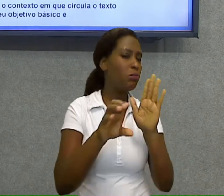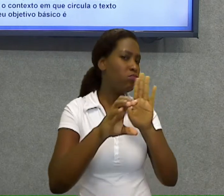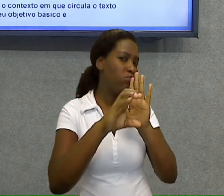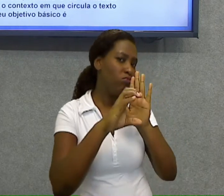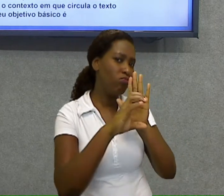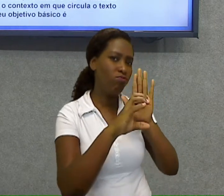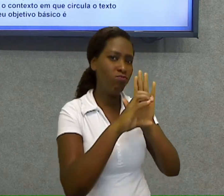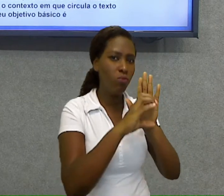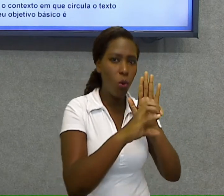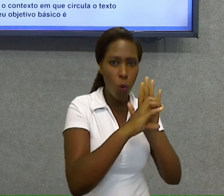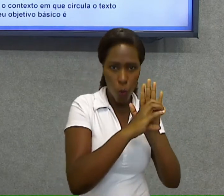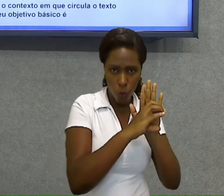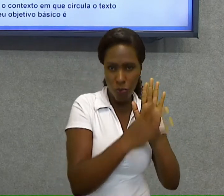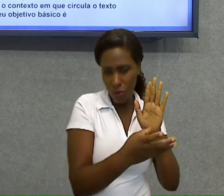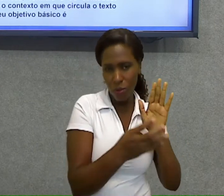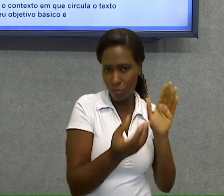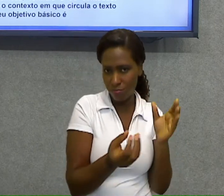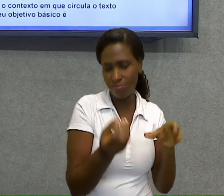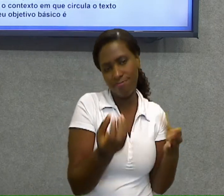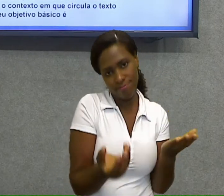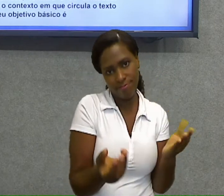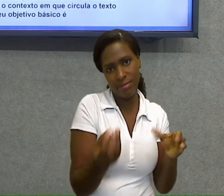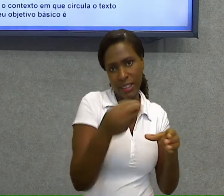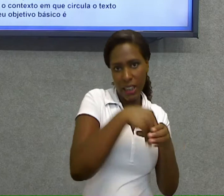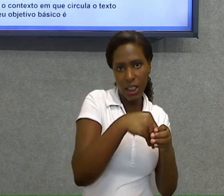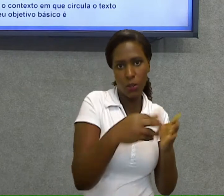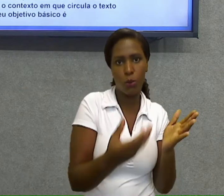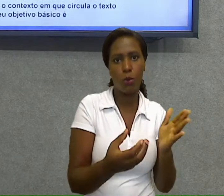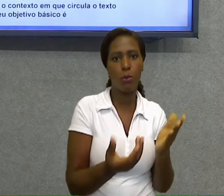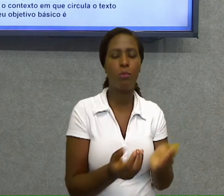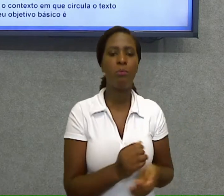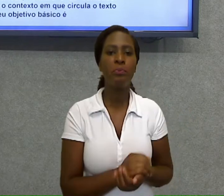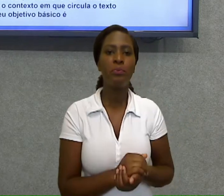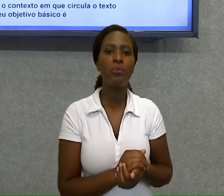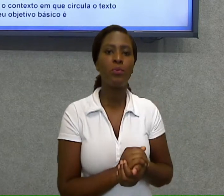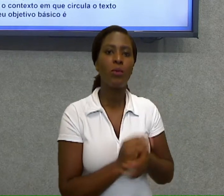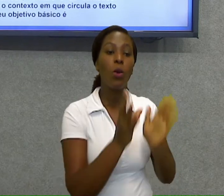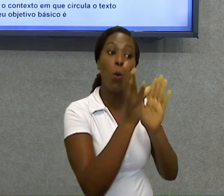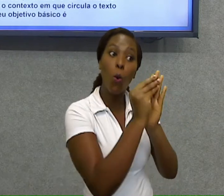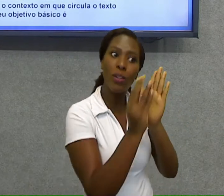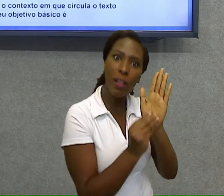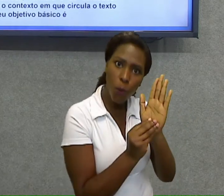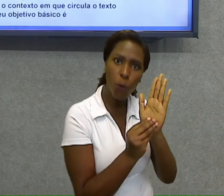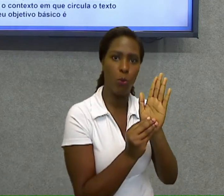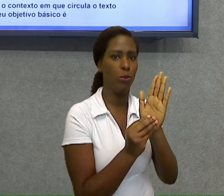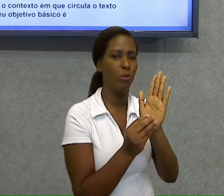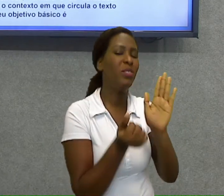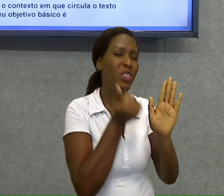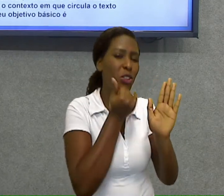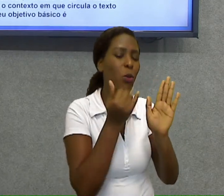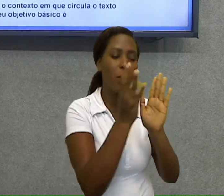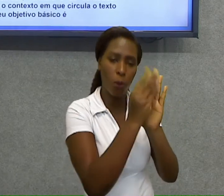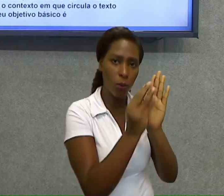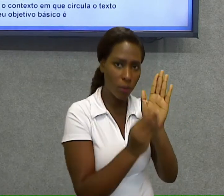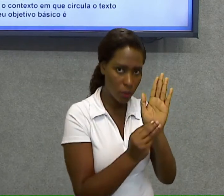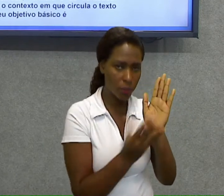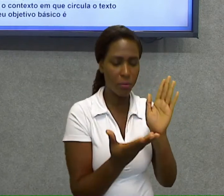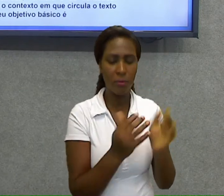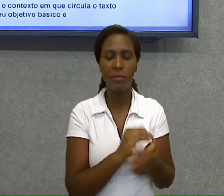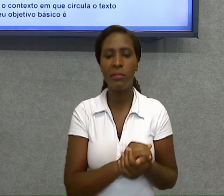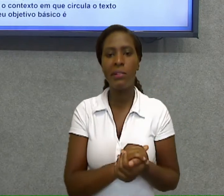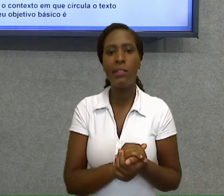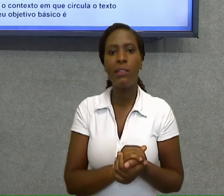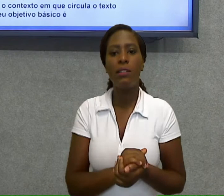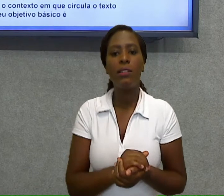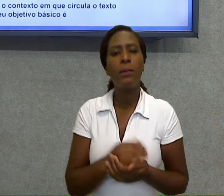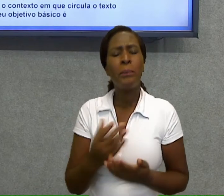texto publicitário, seu objetivo básico é? Bem, o contexto aqui está muito claro. Quando a